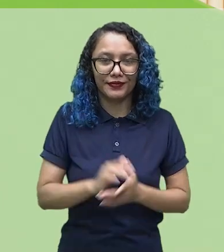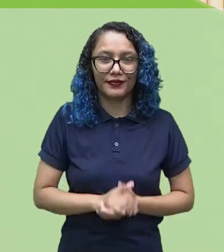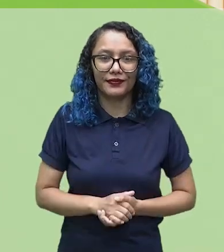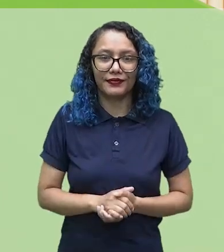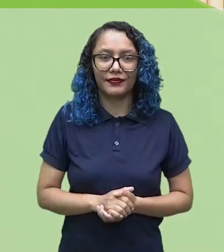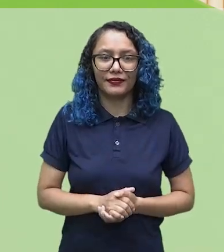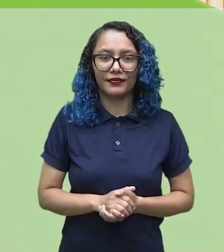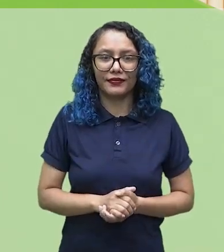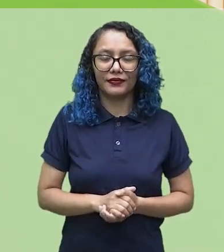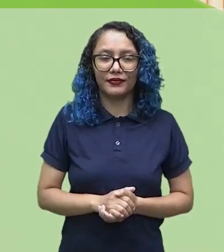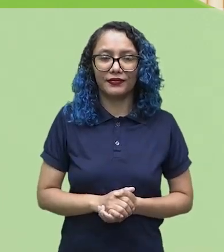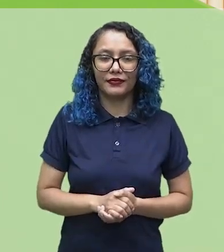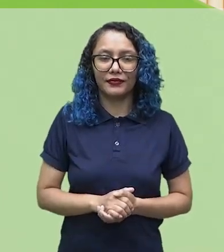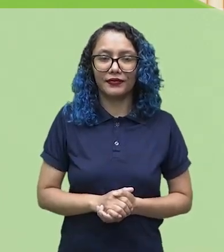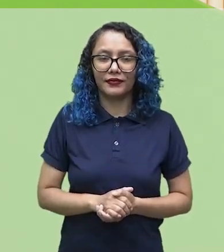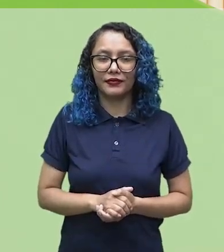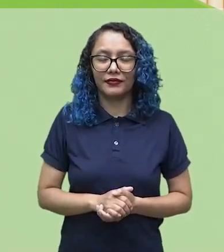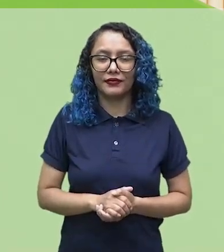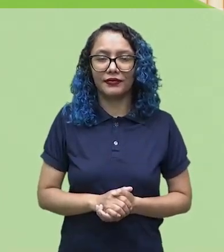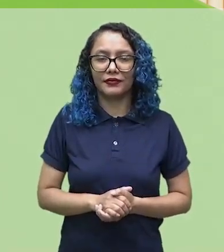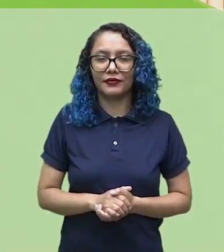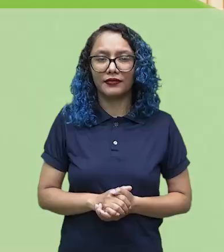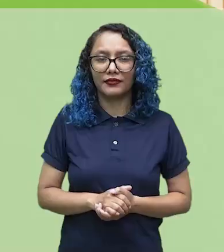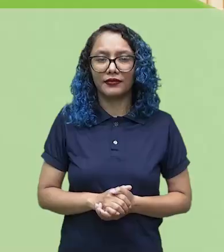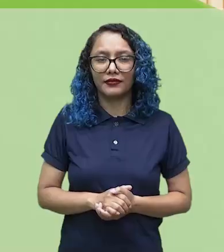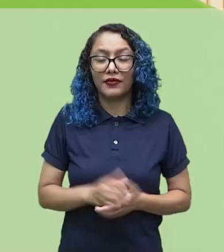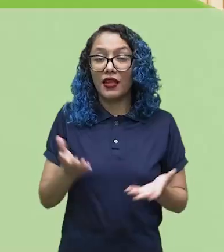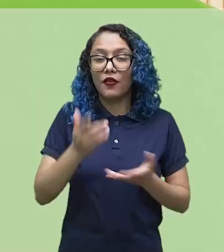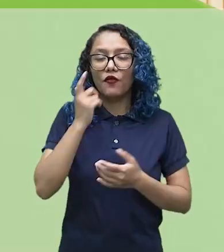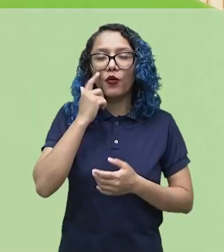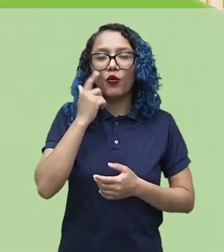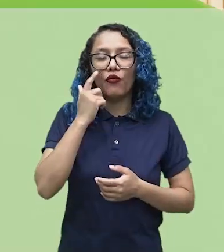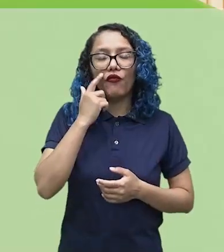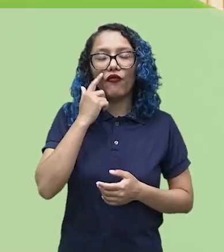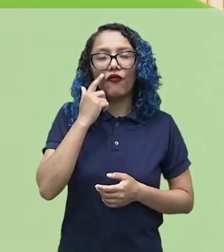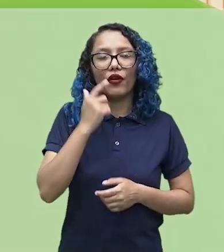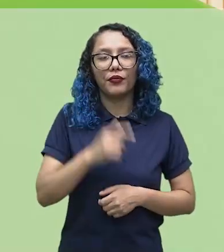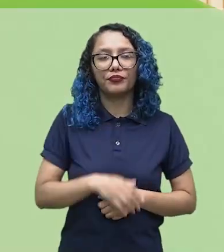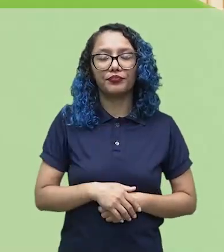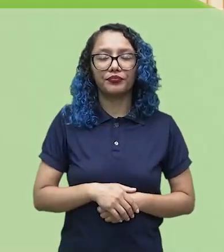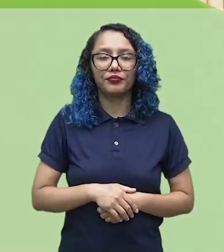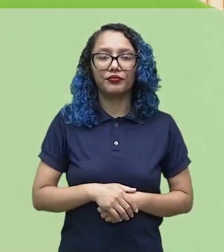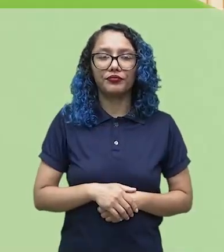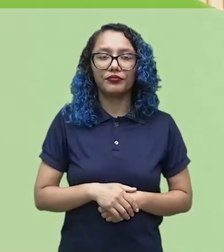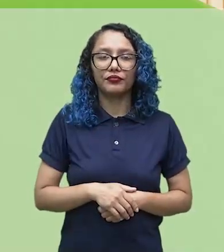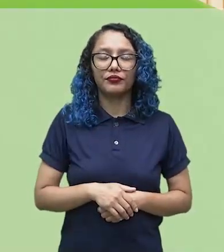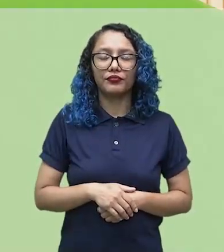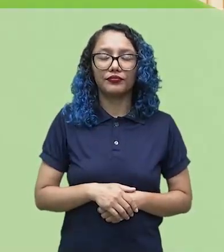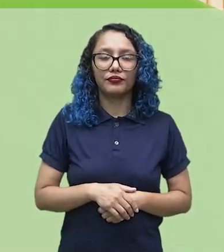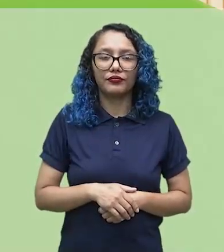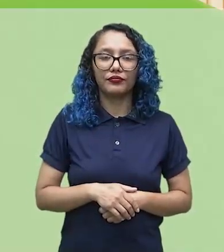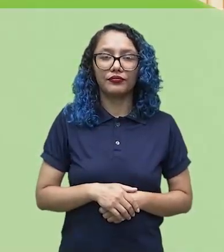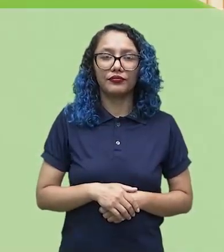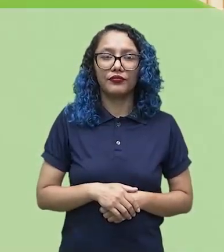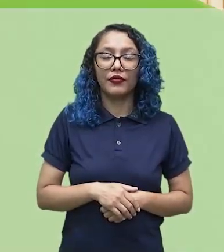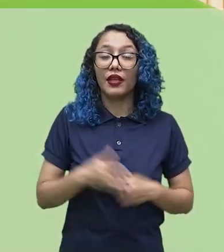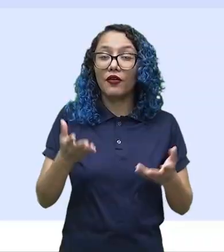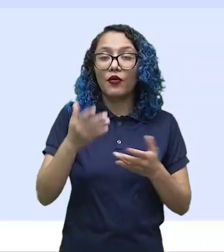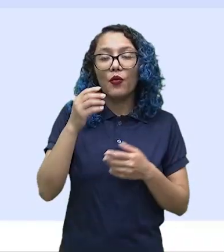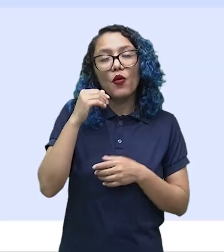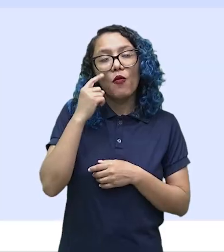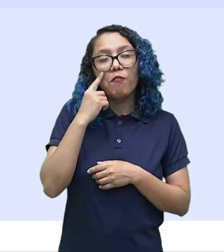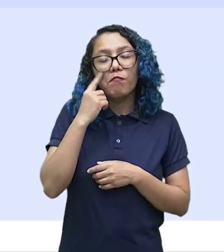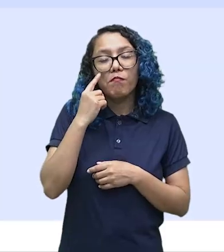então agora a gente vai, né, dar uma olhadinha no esqueminha aqui, né, em que a gente vai observar o grau de